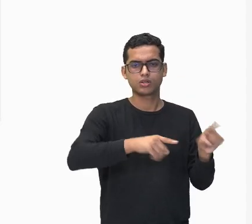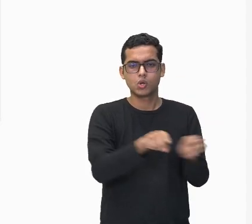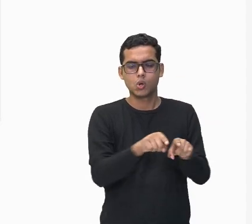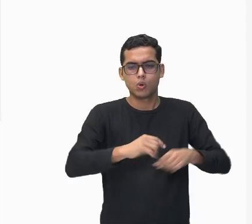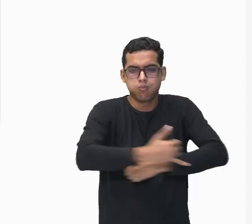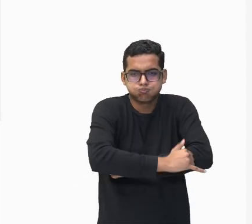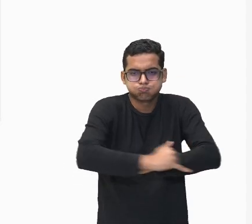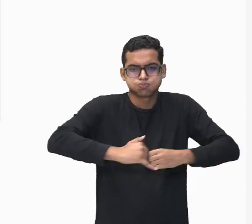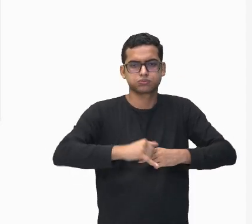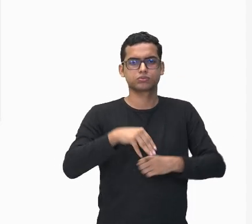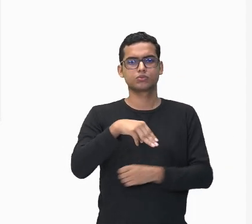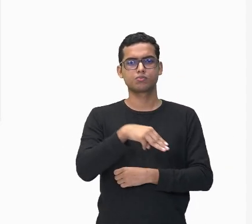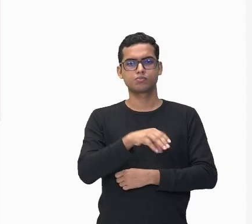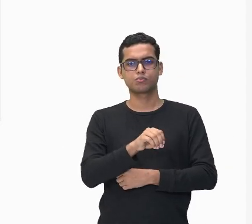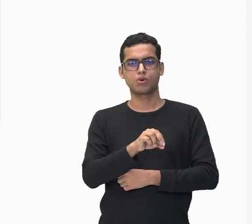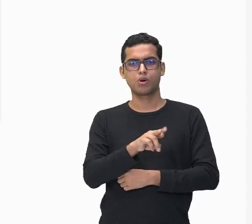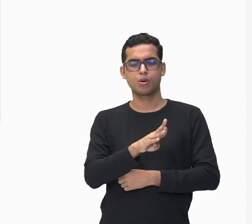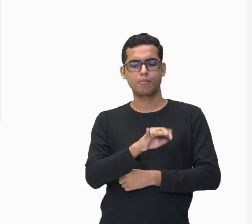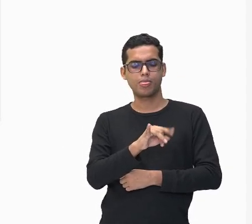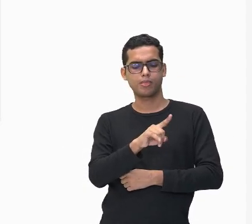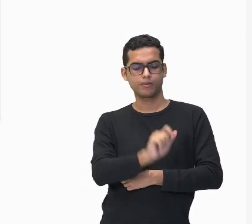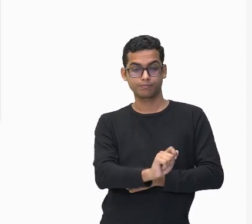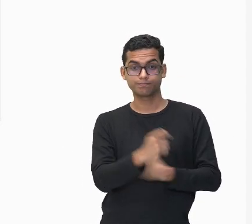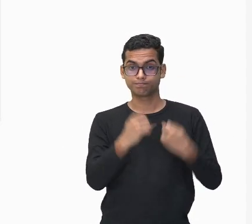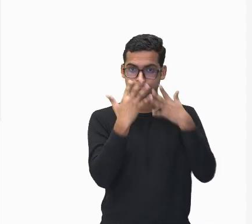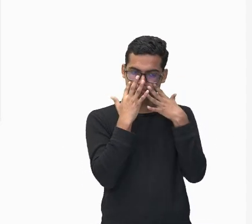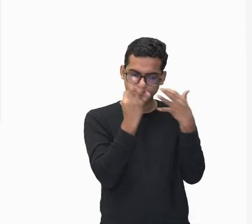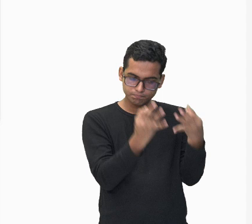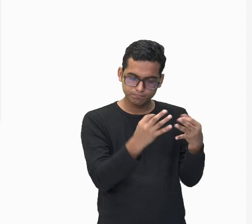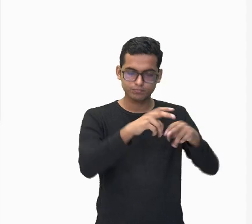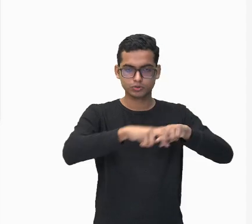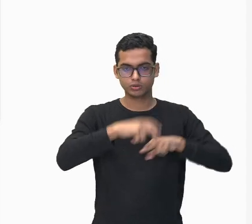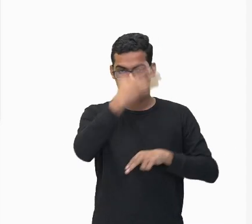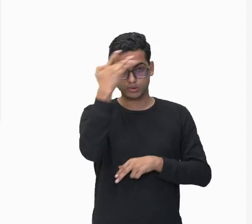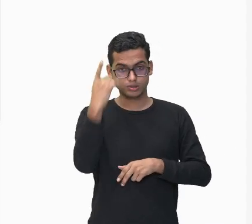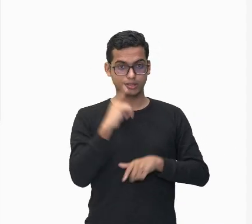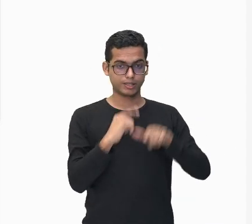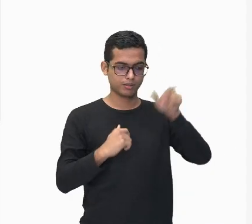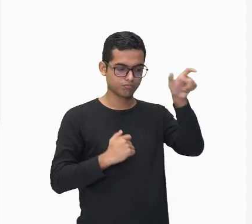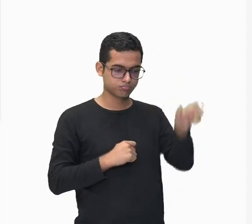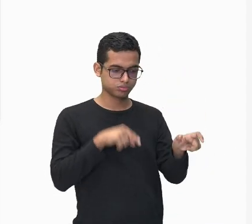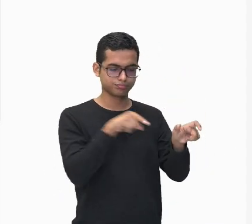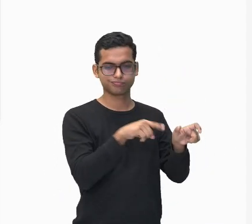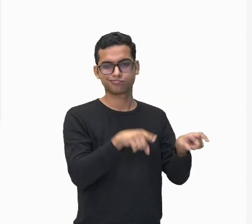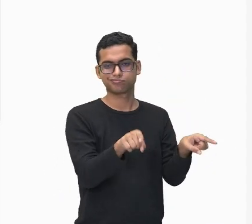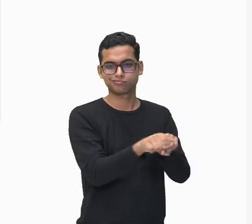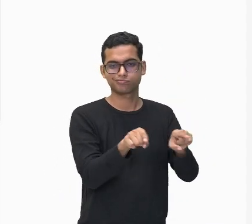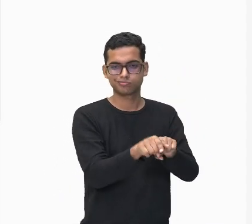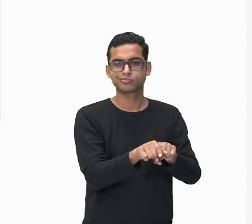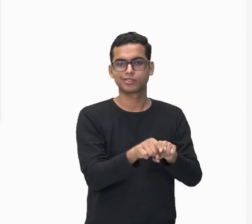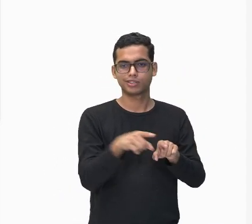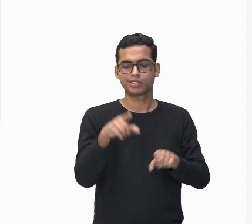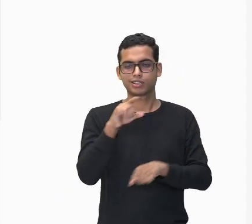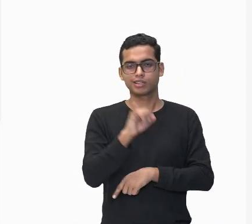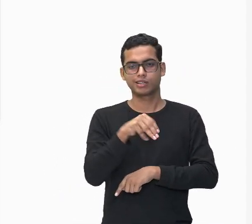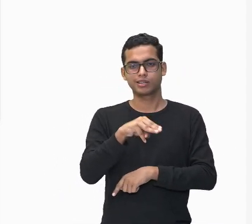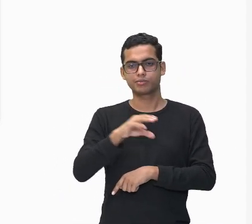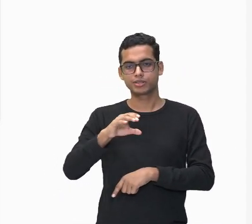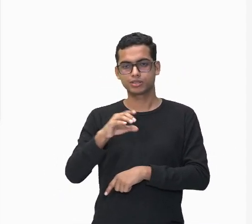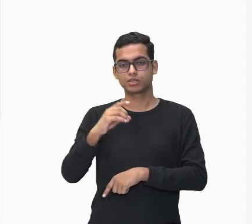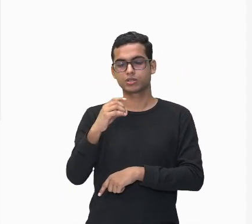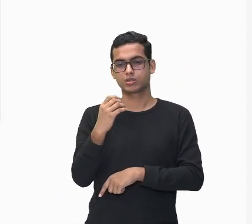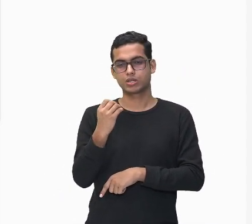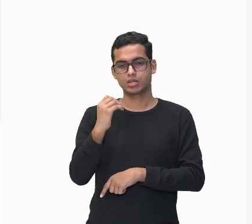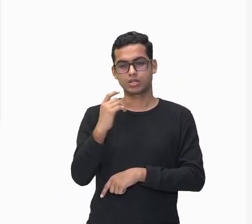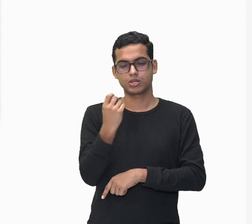certa atenção a mais, principalmente porque o indivíduo que apresenta esses valores de IMC igual ou superiores